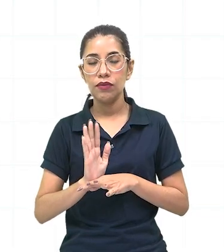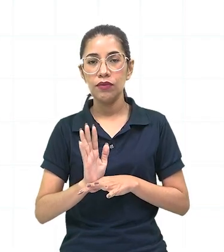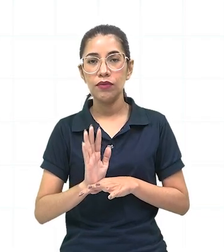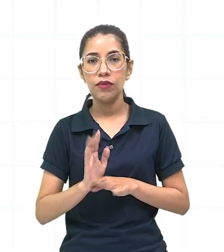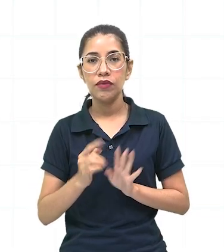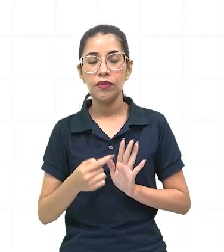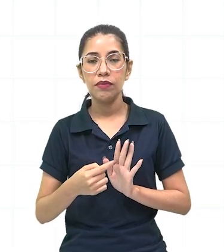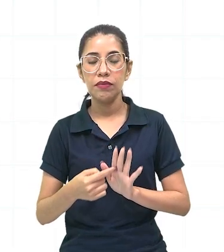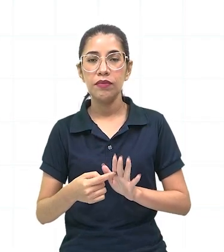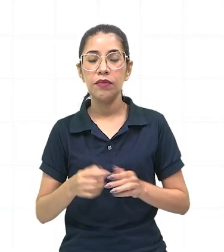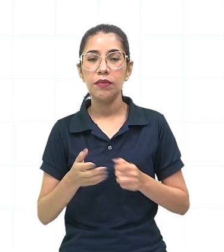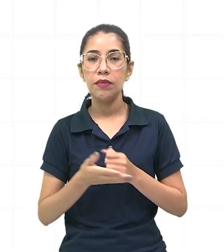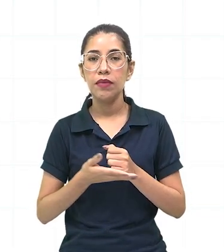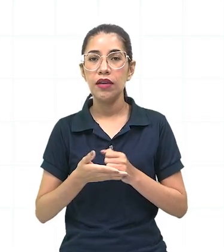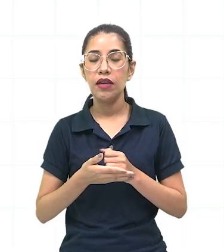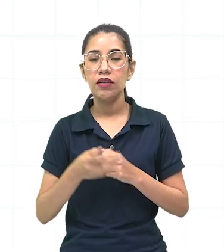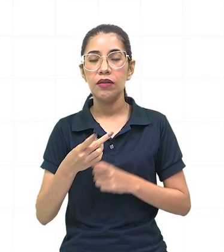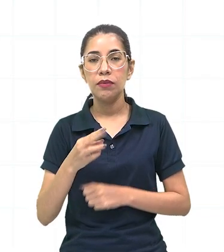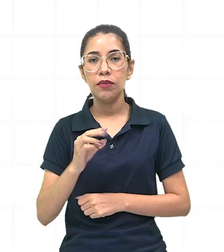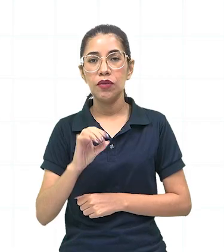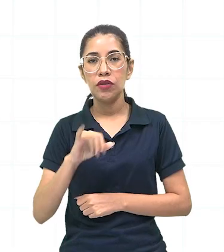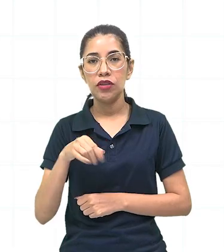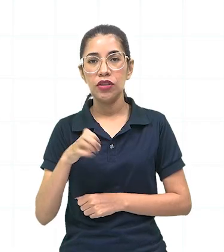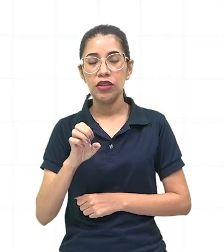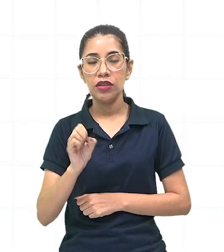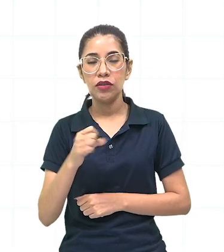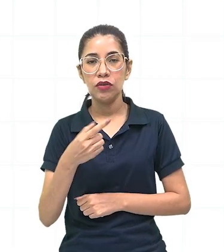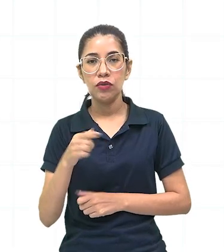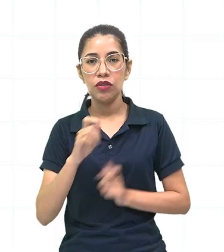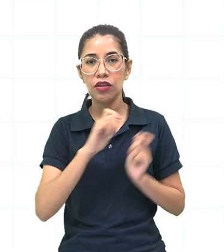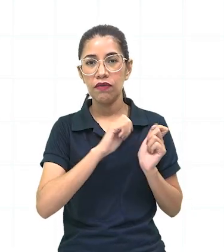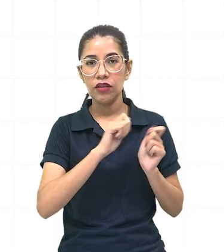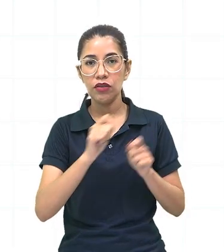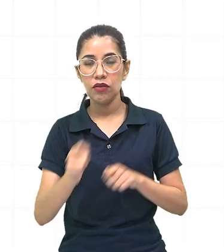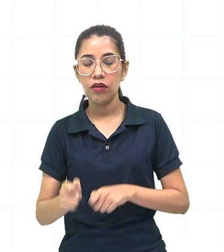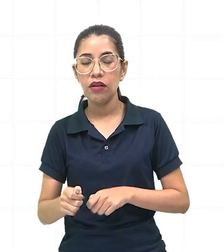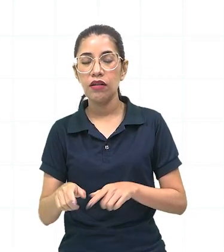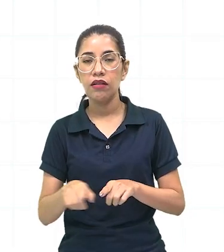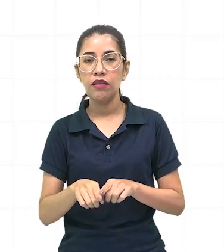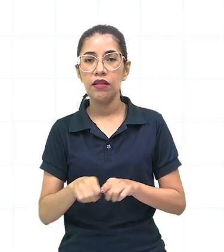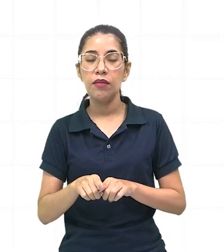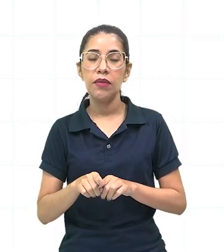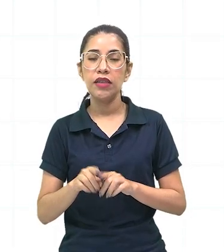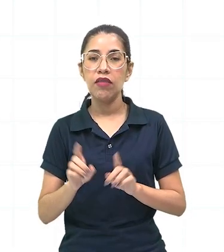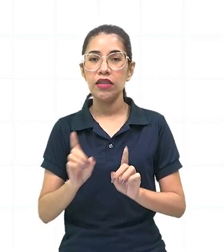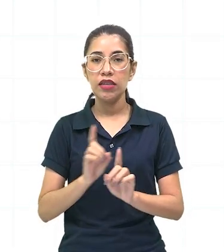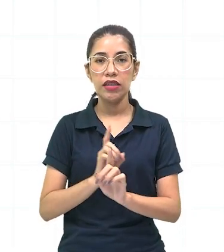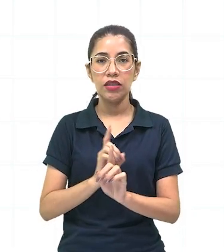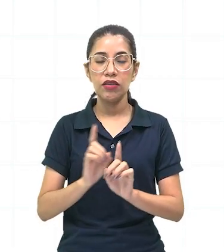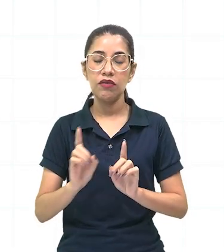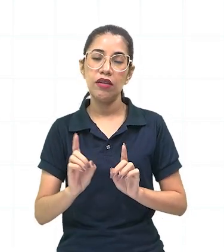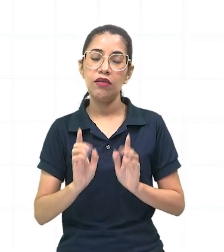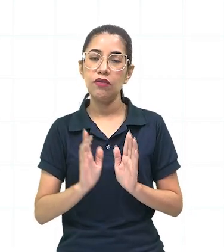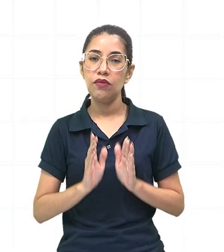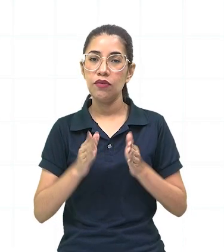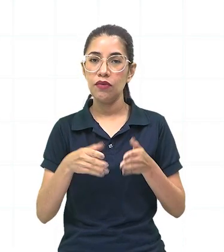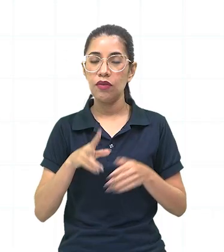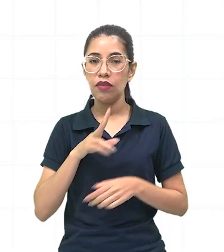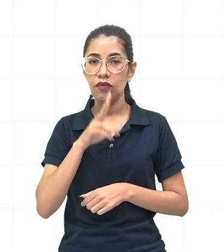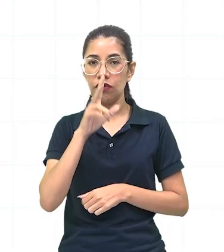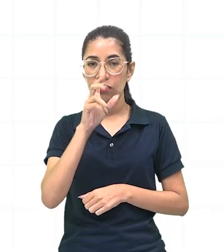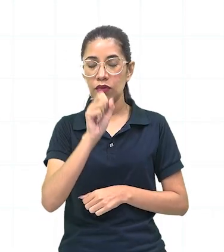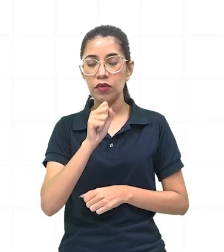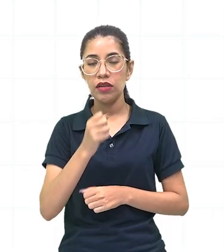são baseadas em projeções, imobilizações e esquivas. O foco está em direcionar a força